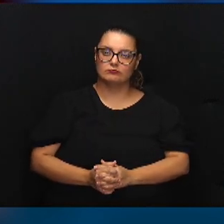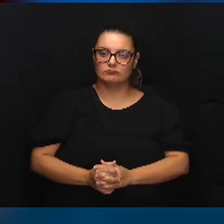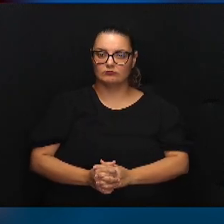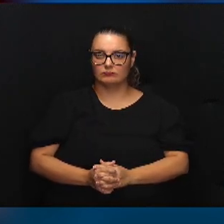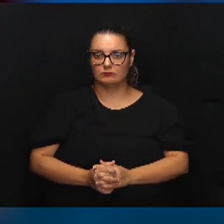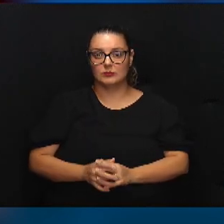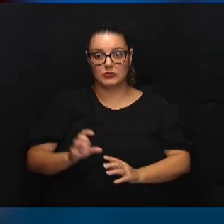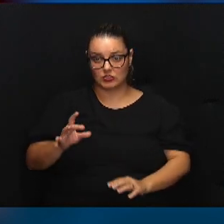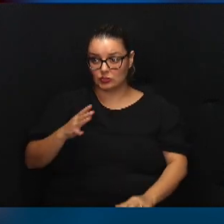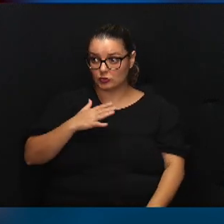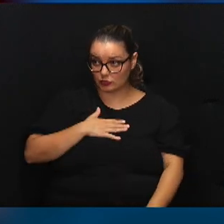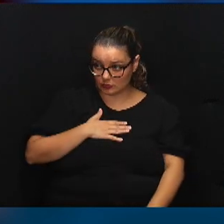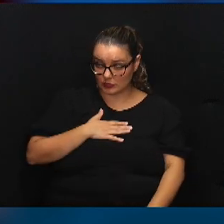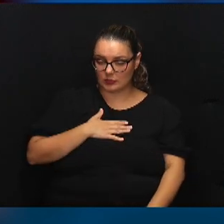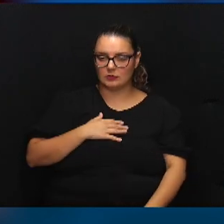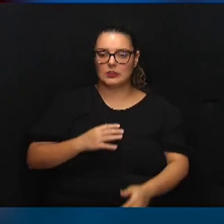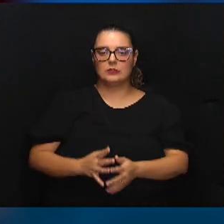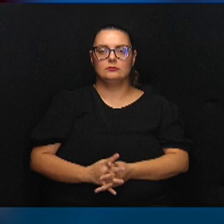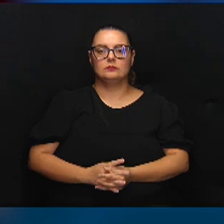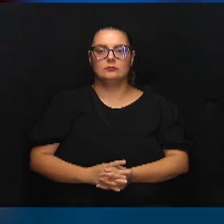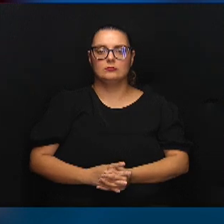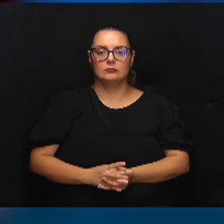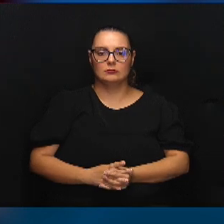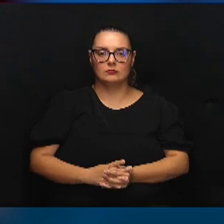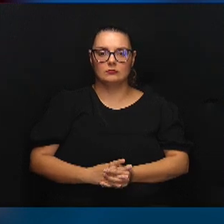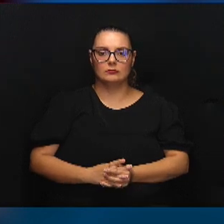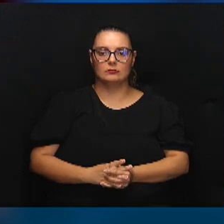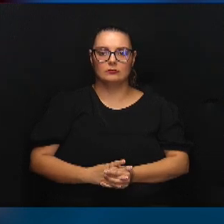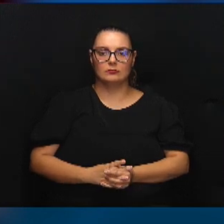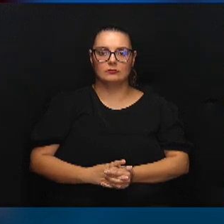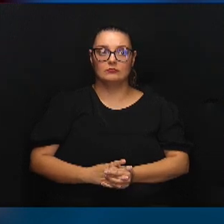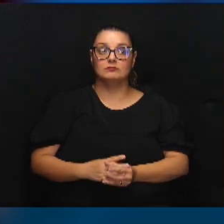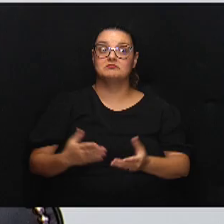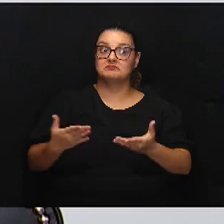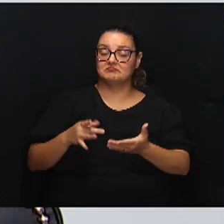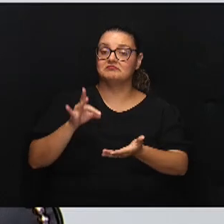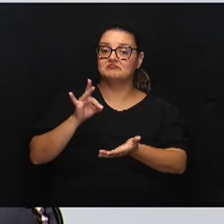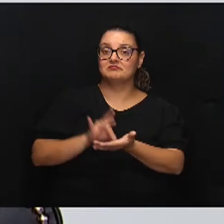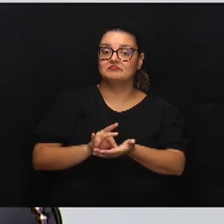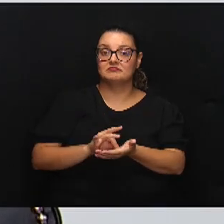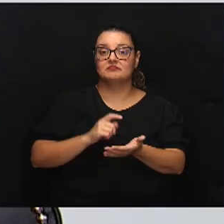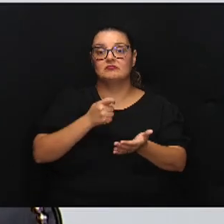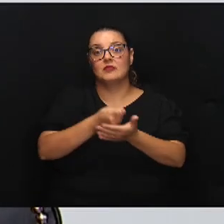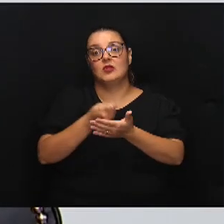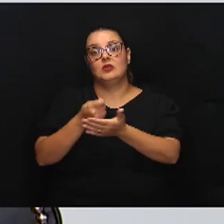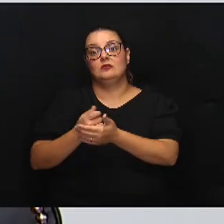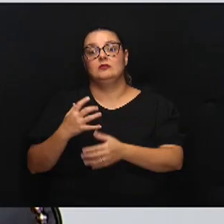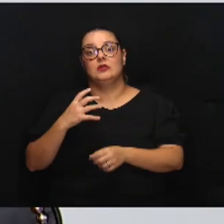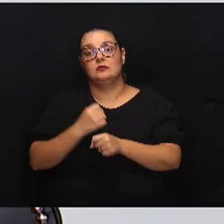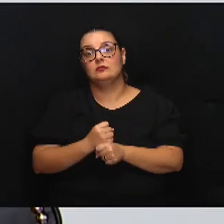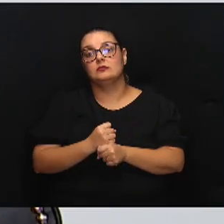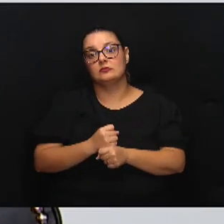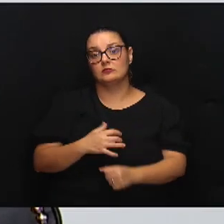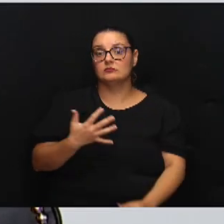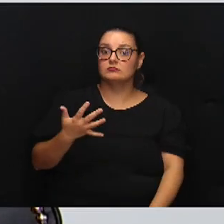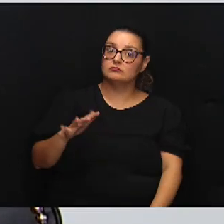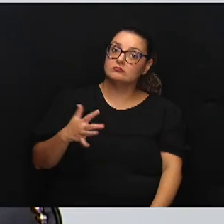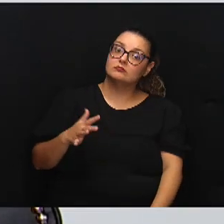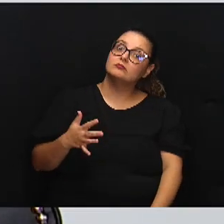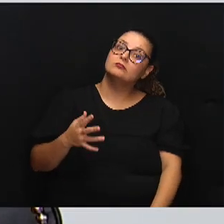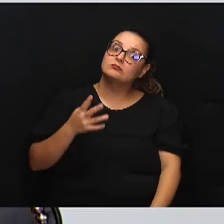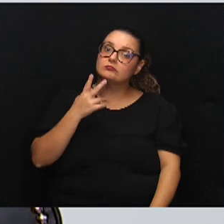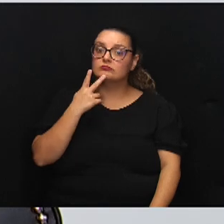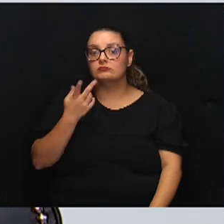Só para mim? Sim. Olha, agora eu vou ser sincera que eu estou pagando tudo. Por enquanto, vamos